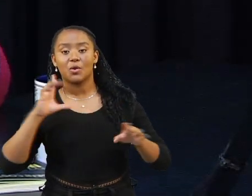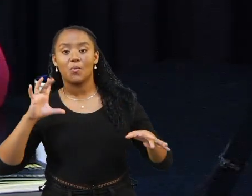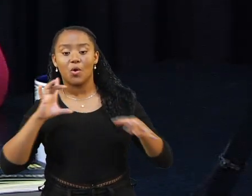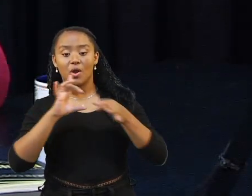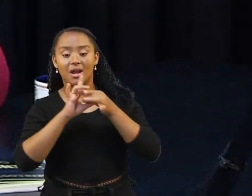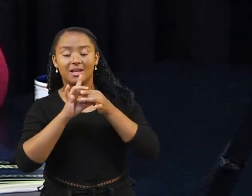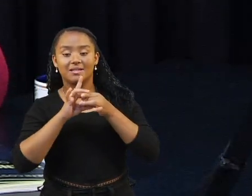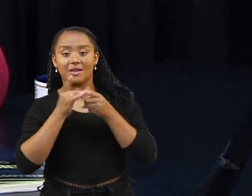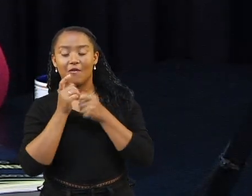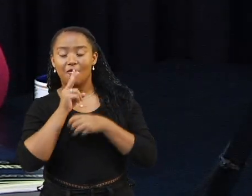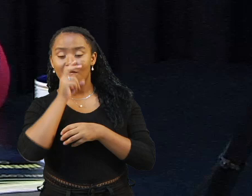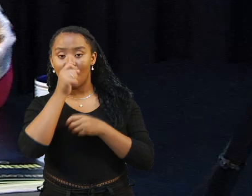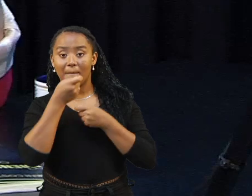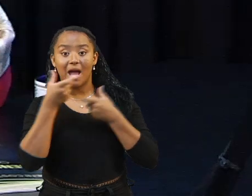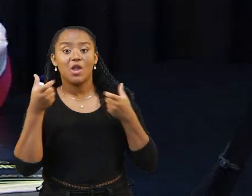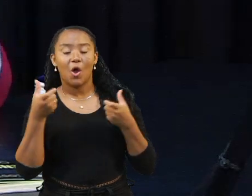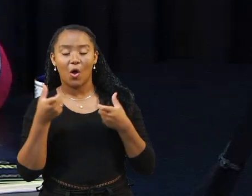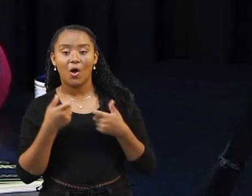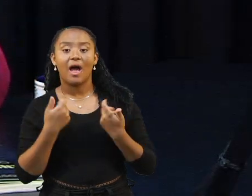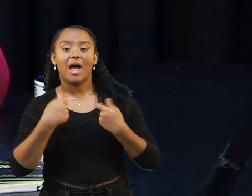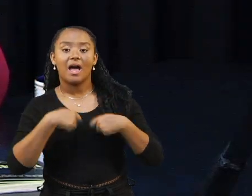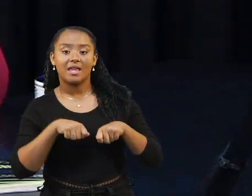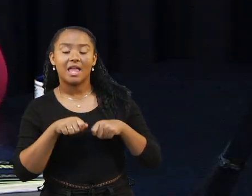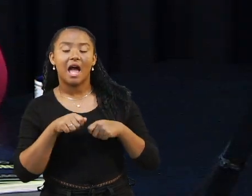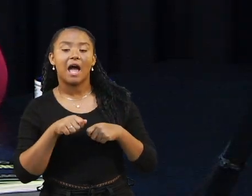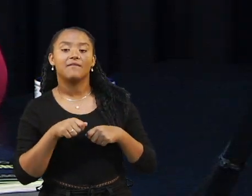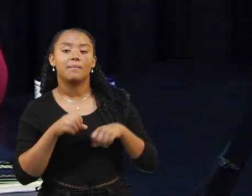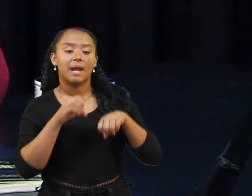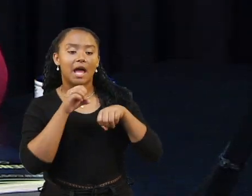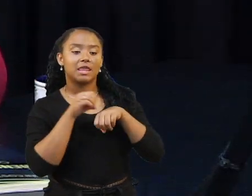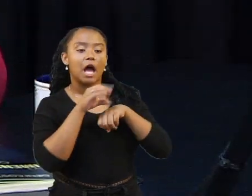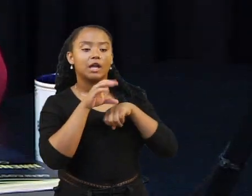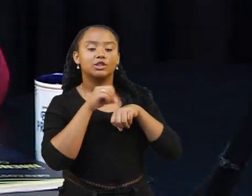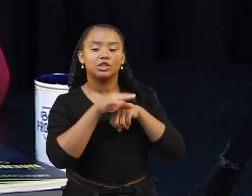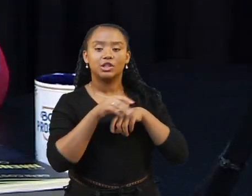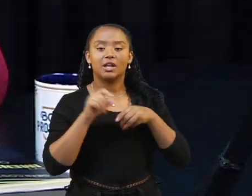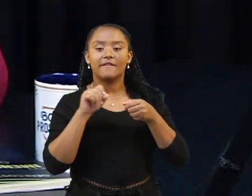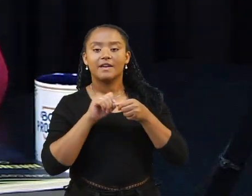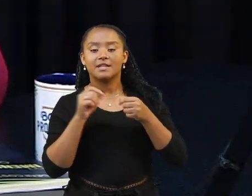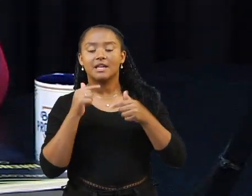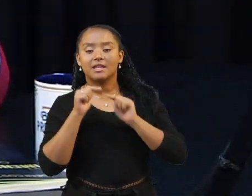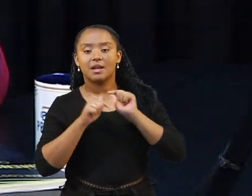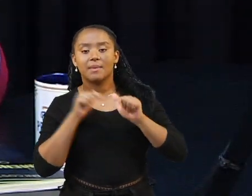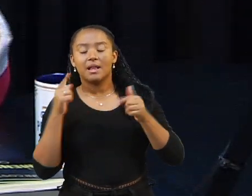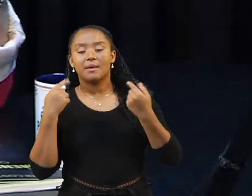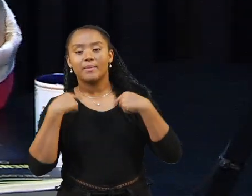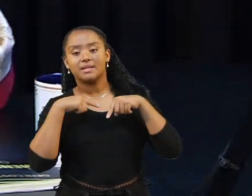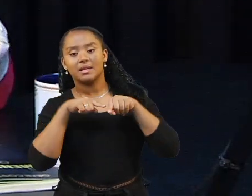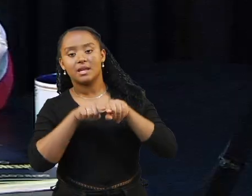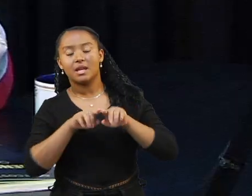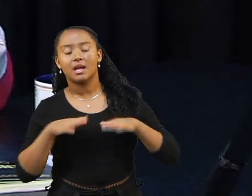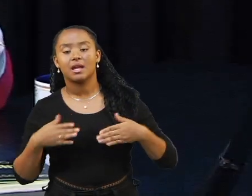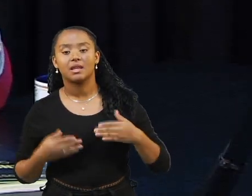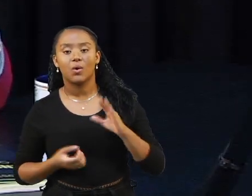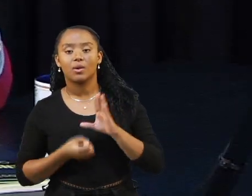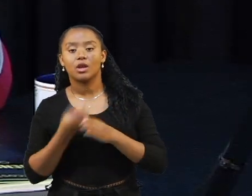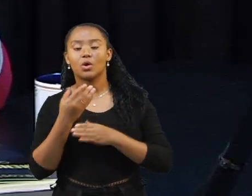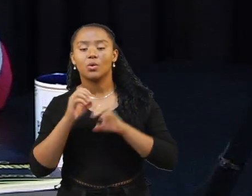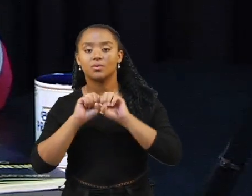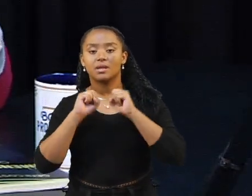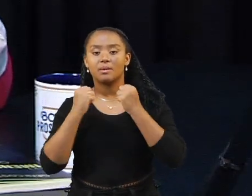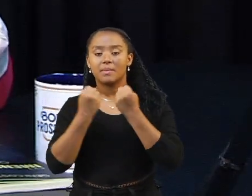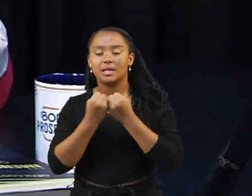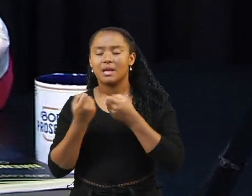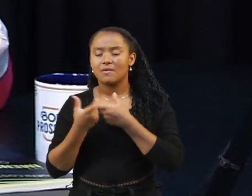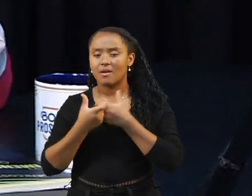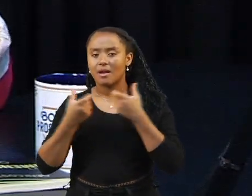uma conexão maior. A gente podia sugerir, fazer, trabalhar em parceria. Então, a